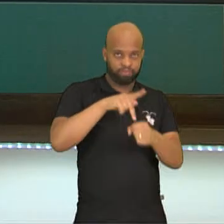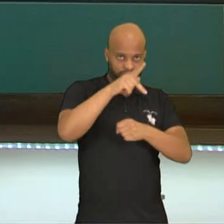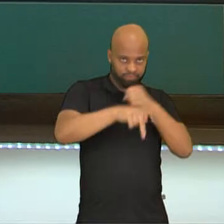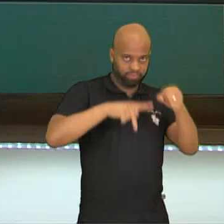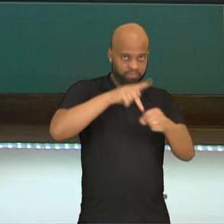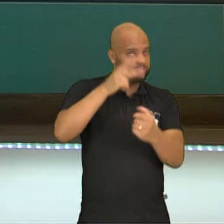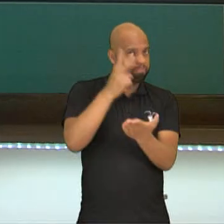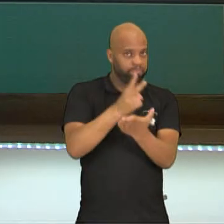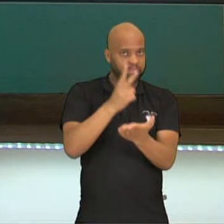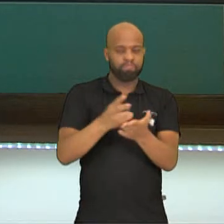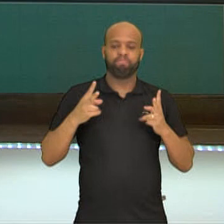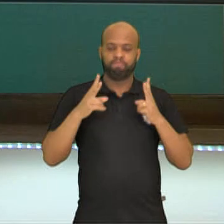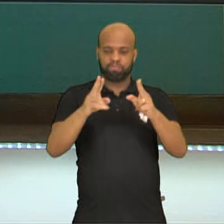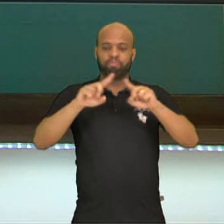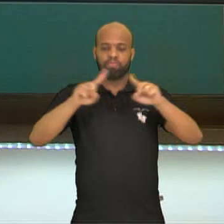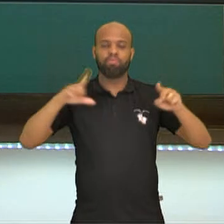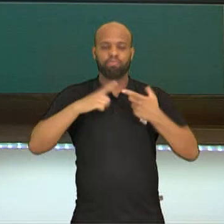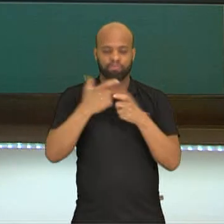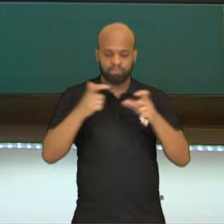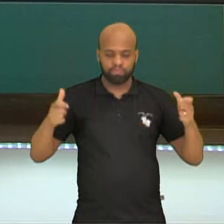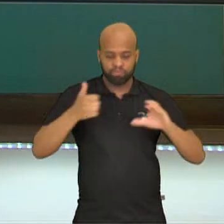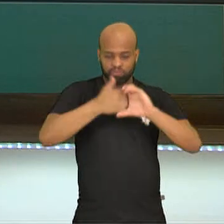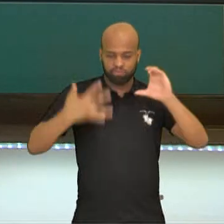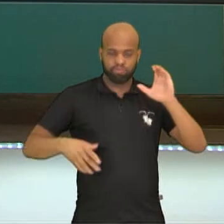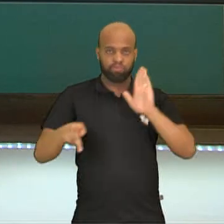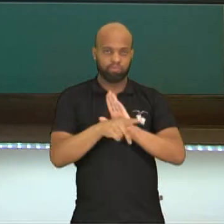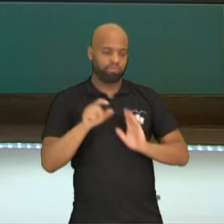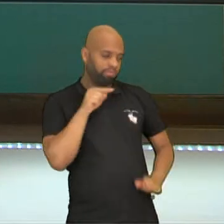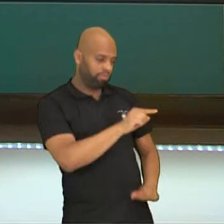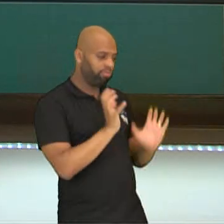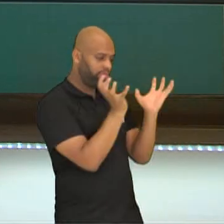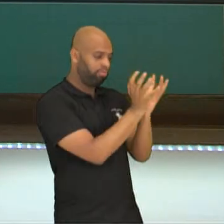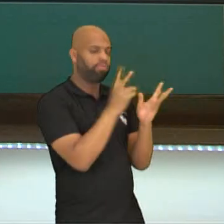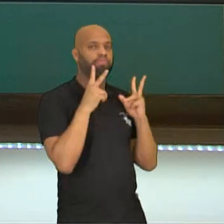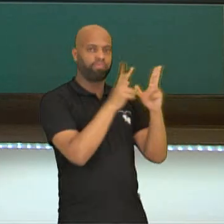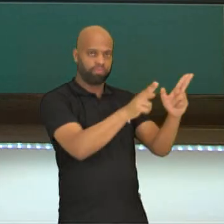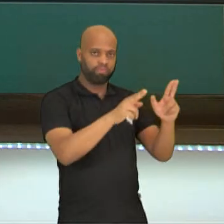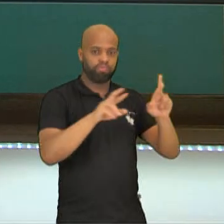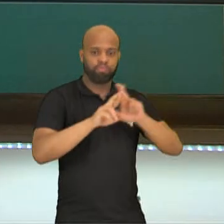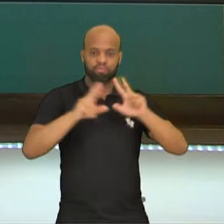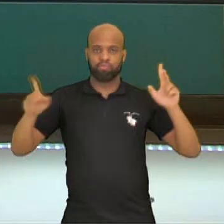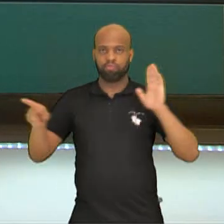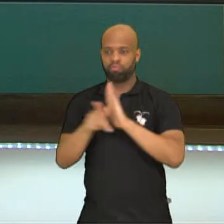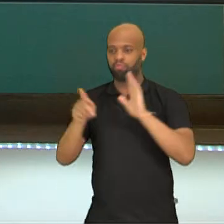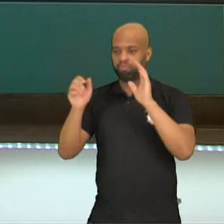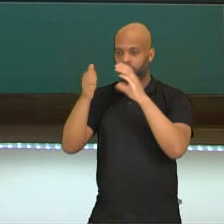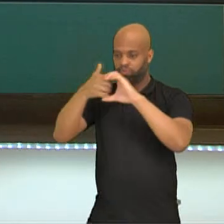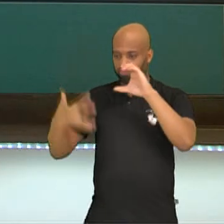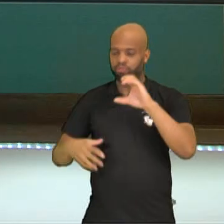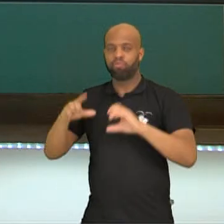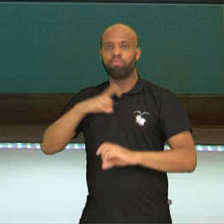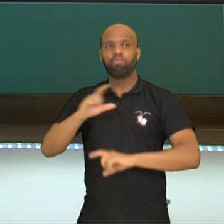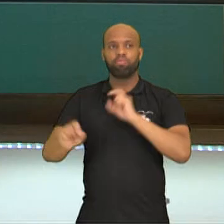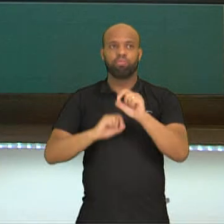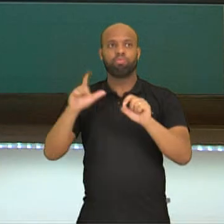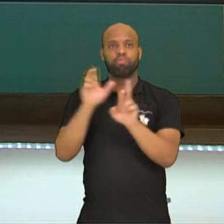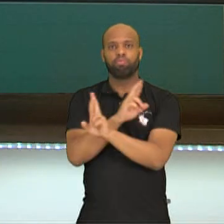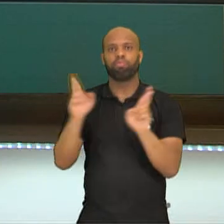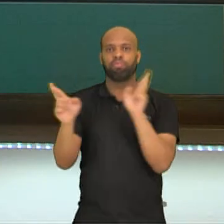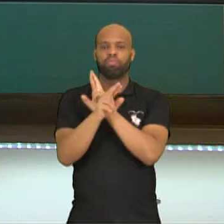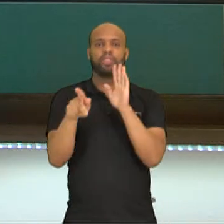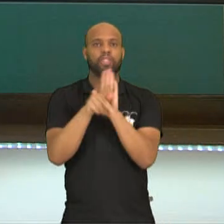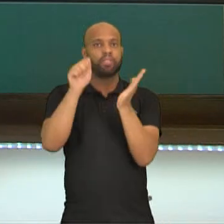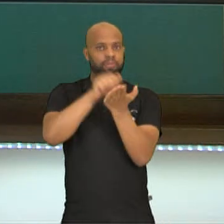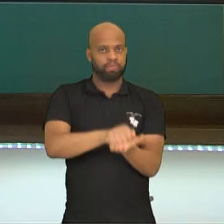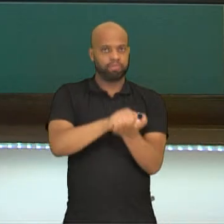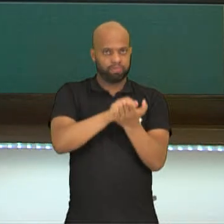elemento. A grande maioria das características entre os isótopos vão ser iguais. Diferem nas características que têm relação com a